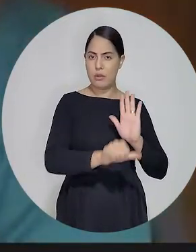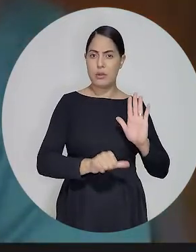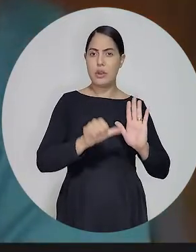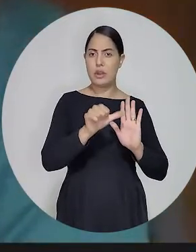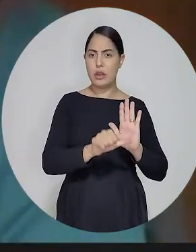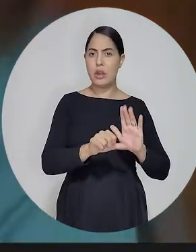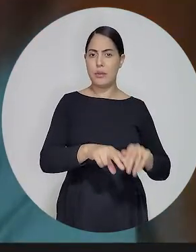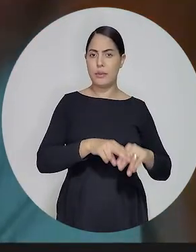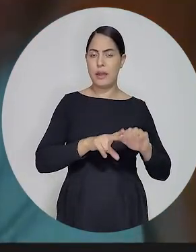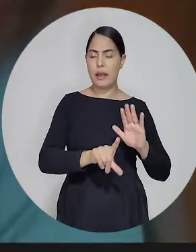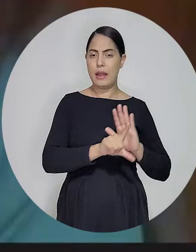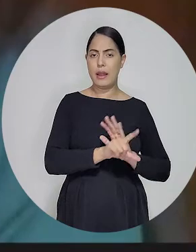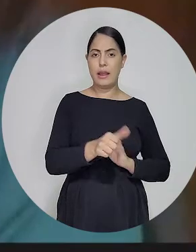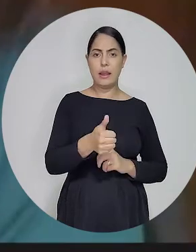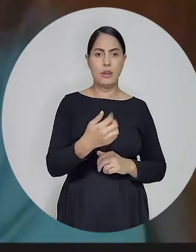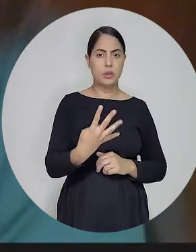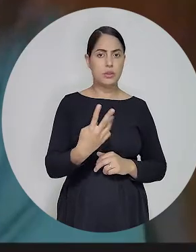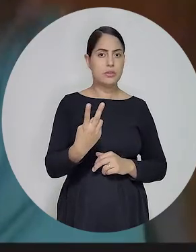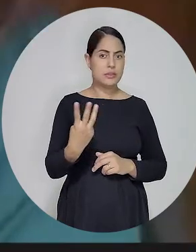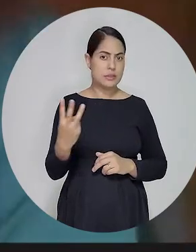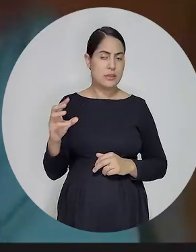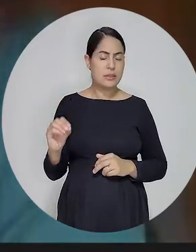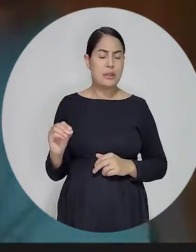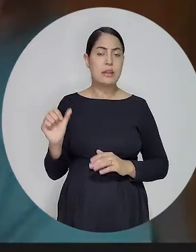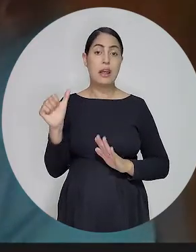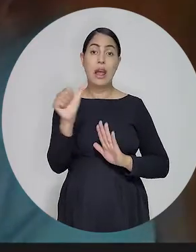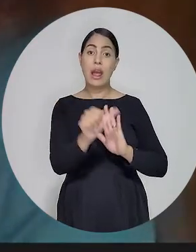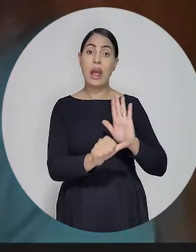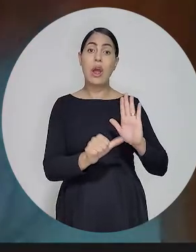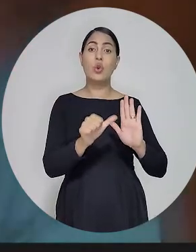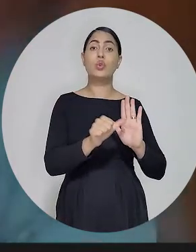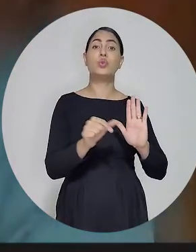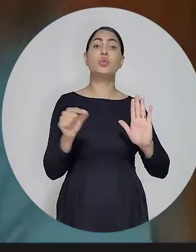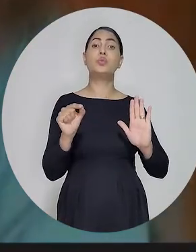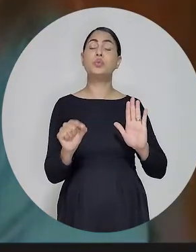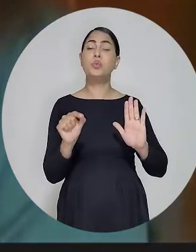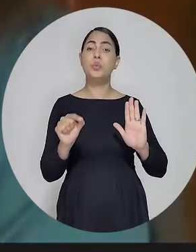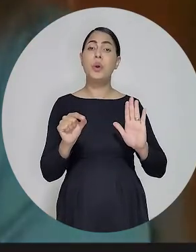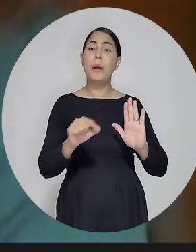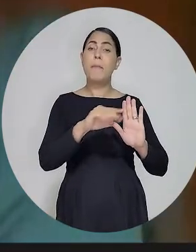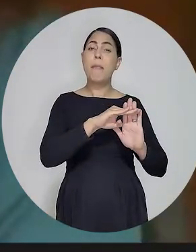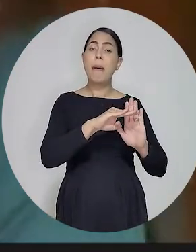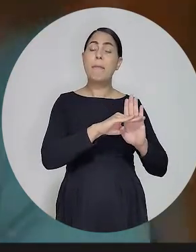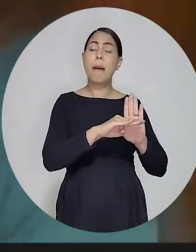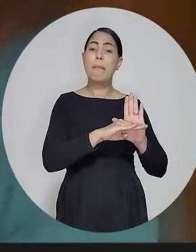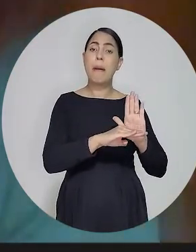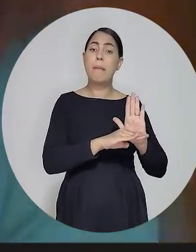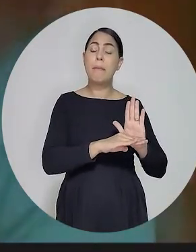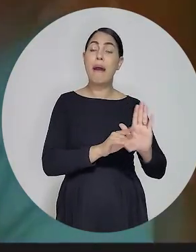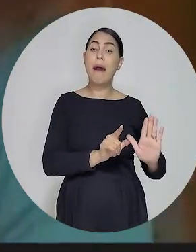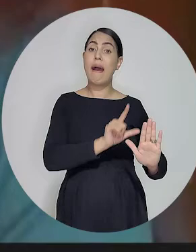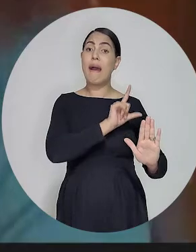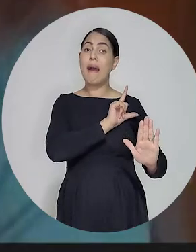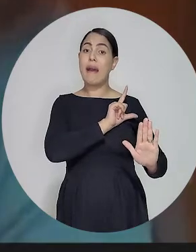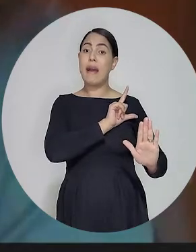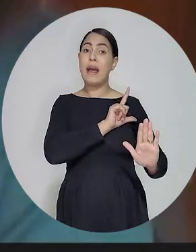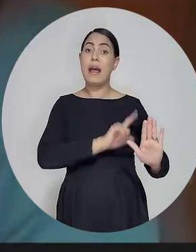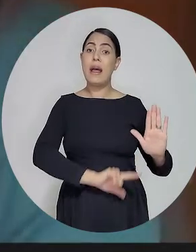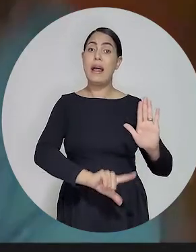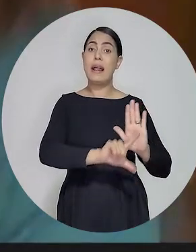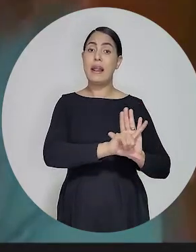alterações que foram feitas pela Lei 14.230, basta ver que foram alterados